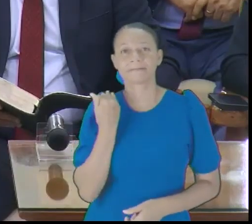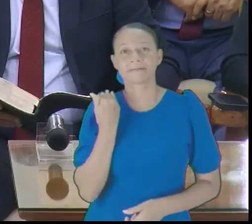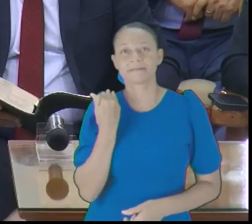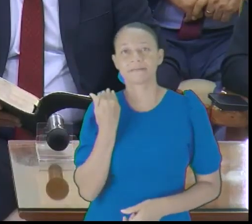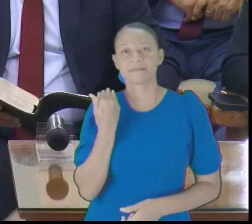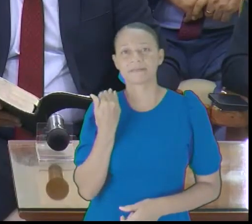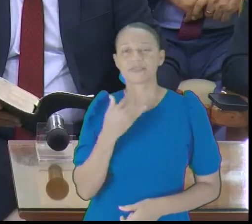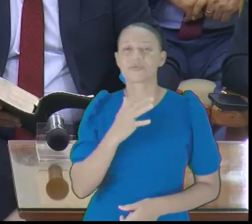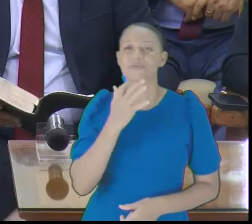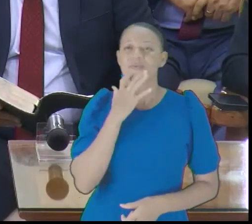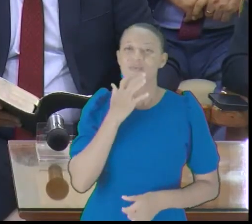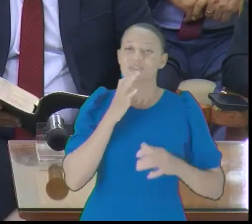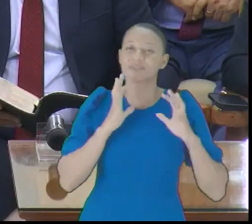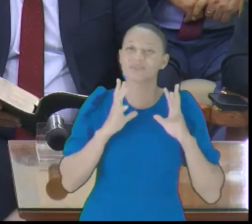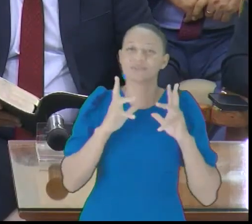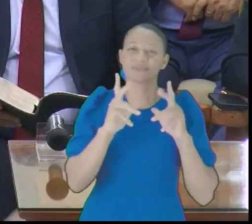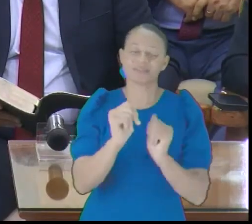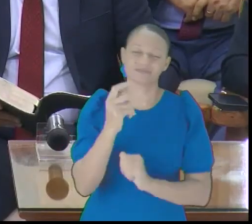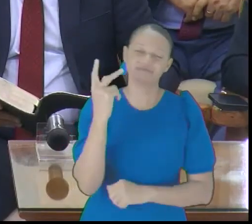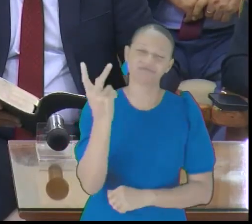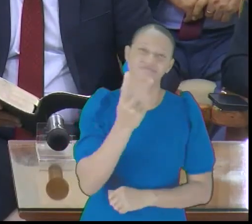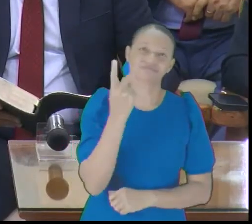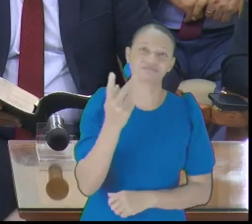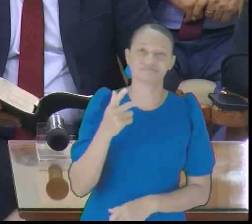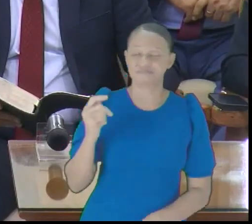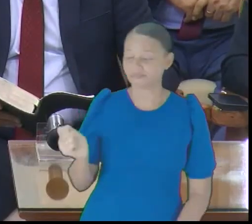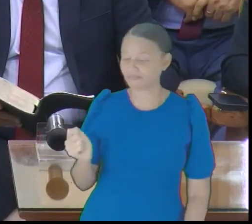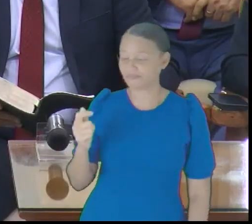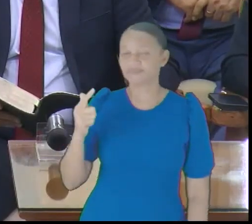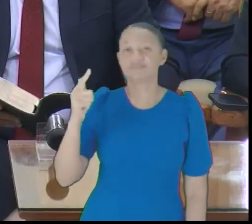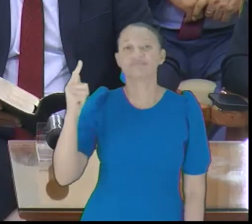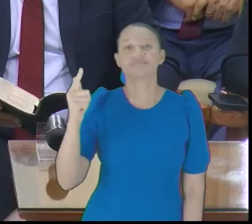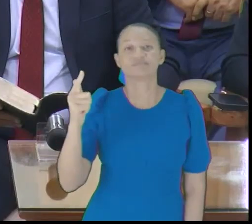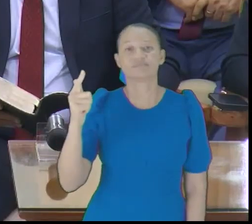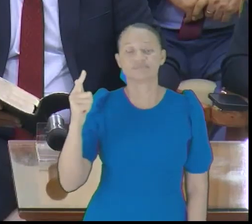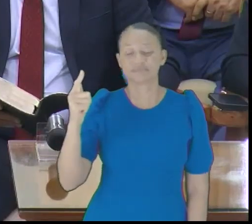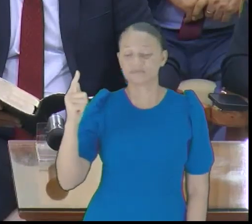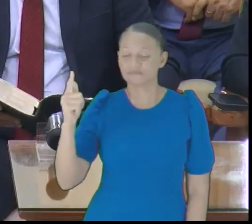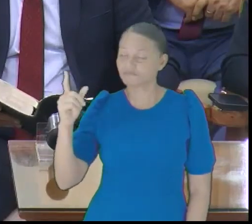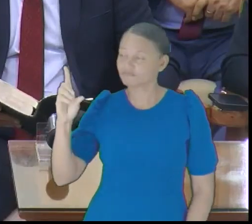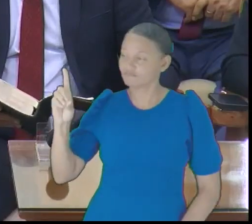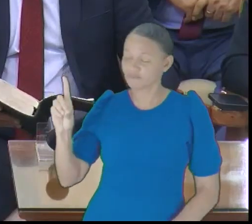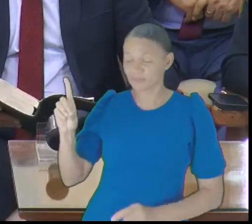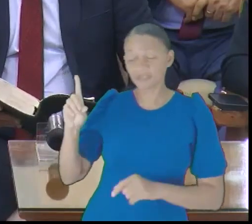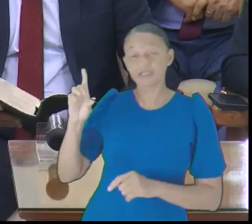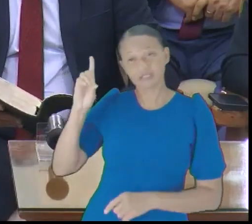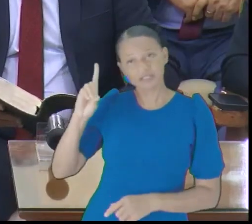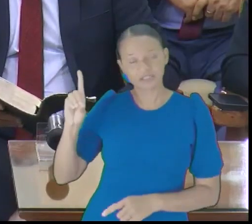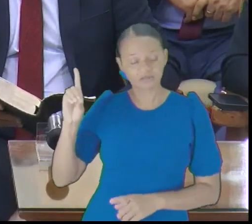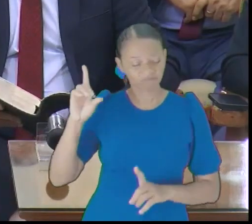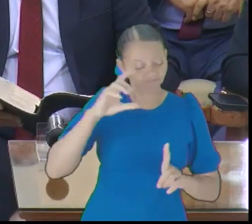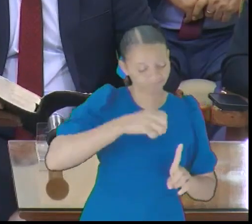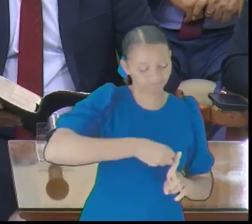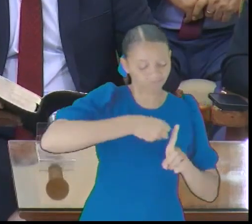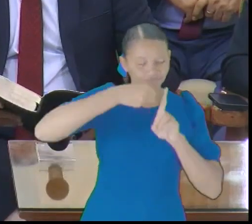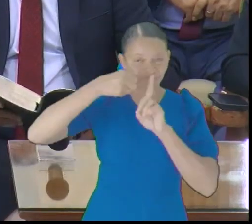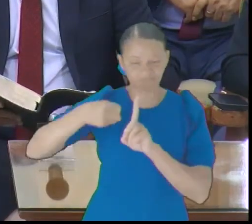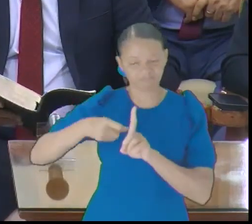Vocês conhecem toda a história. Davi é colocado por Deus no trono de Israel.